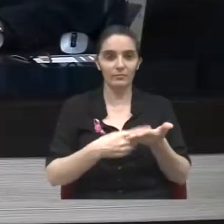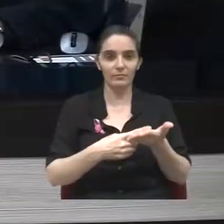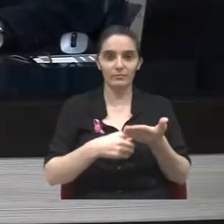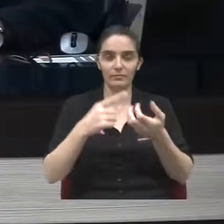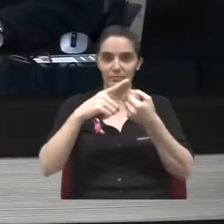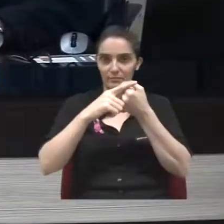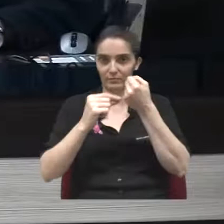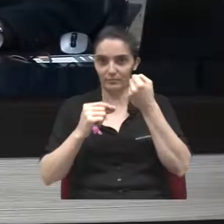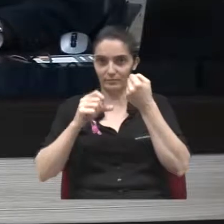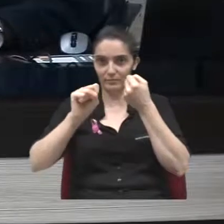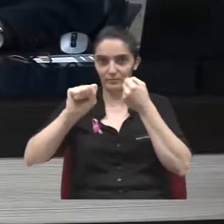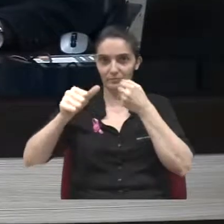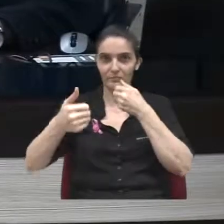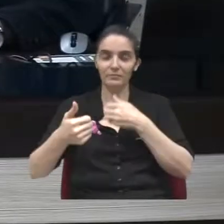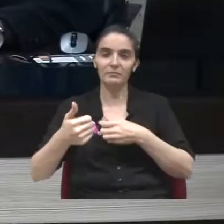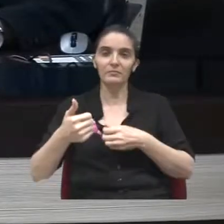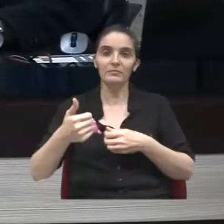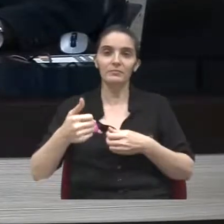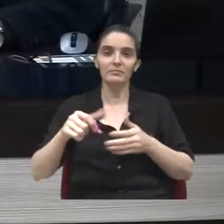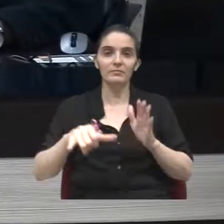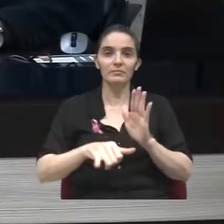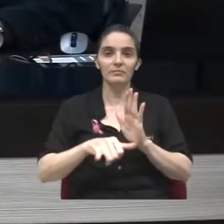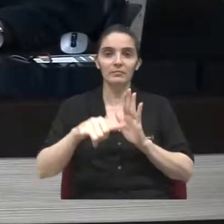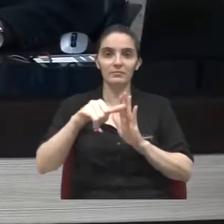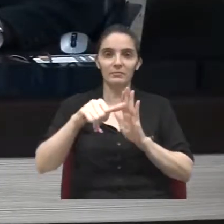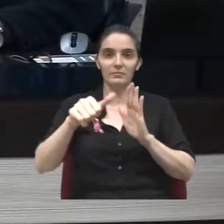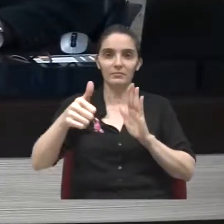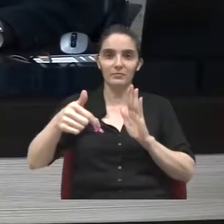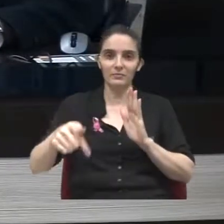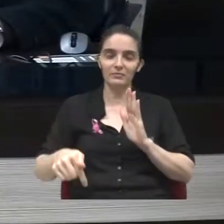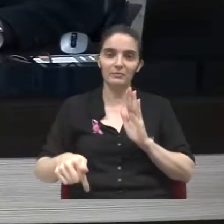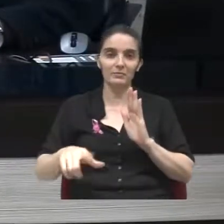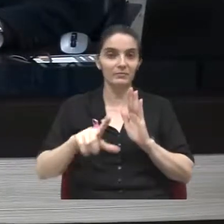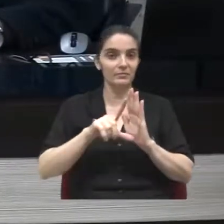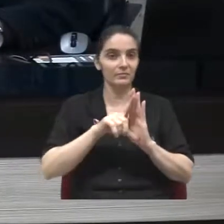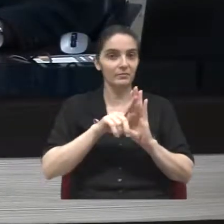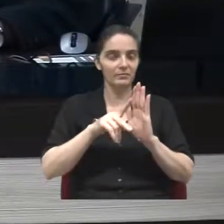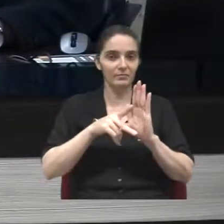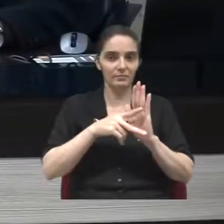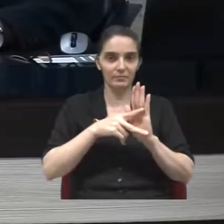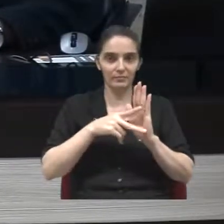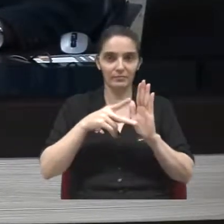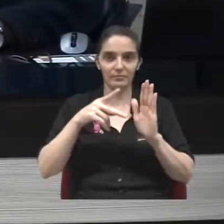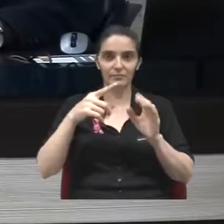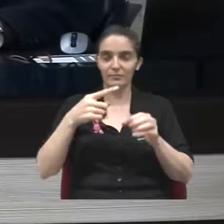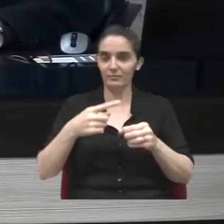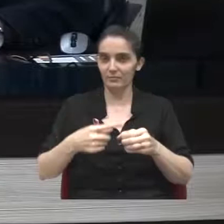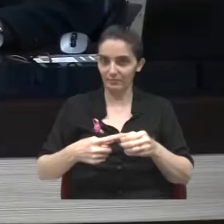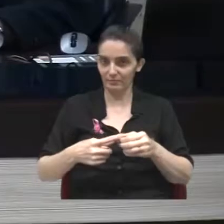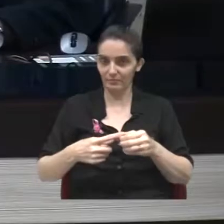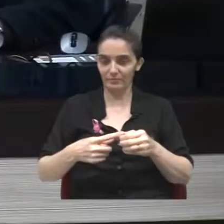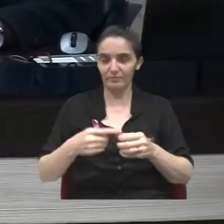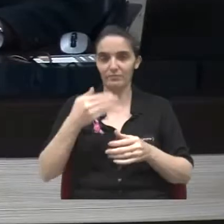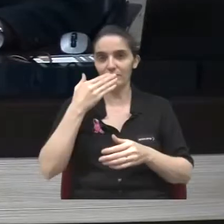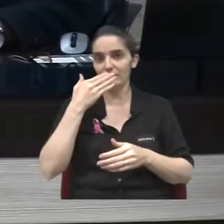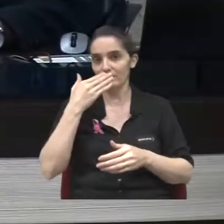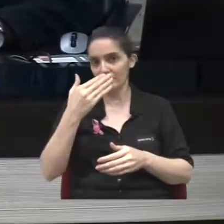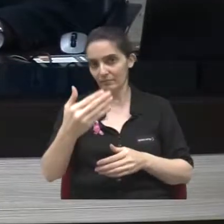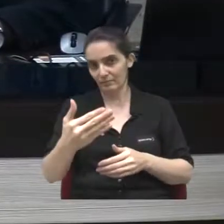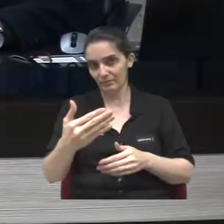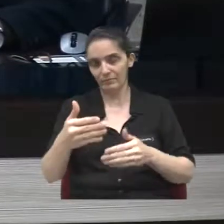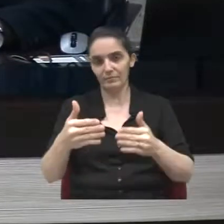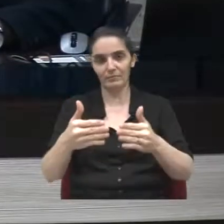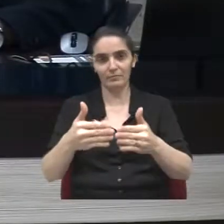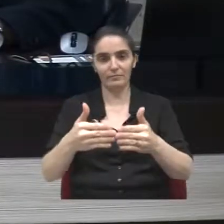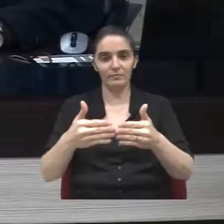81, inciso 17, da Lei Orgânica do Município, a fim de requerer